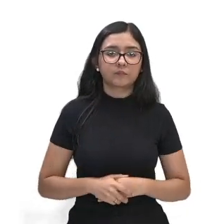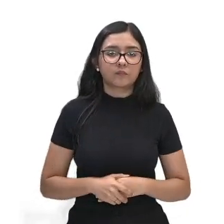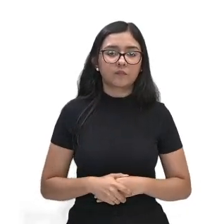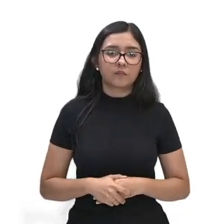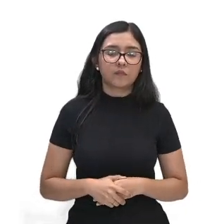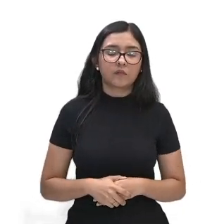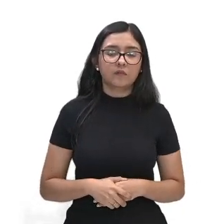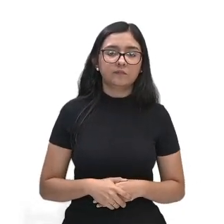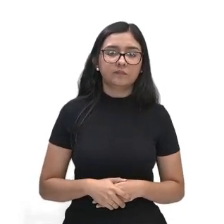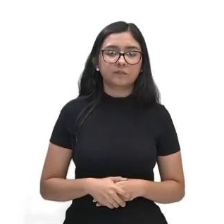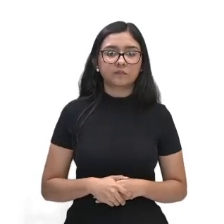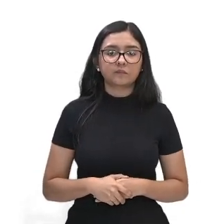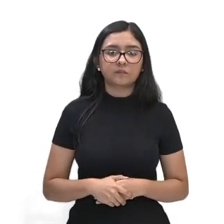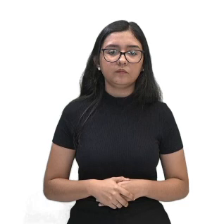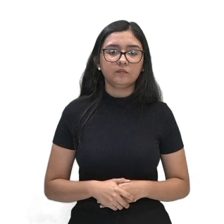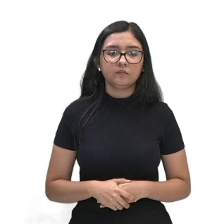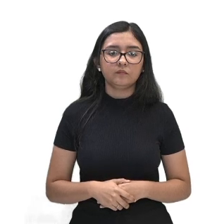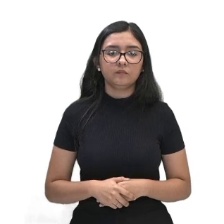Então,